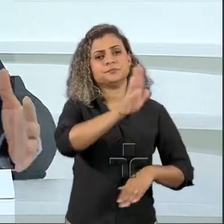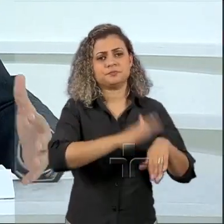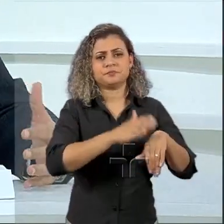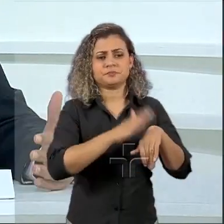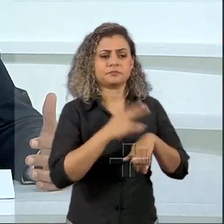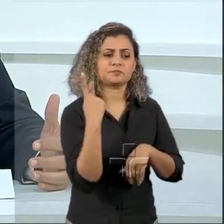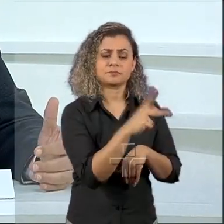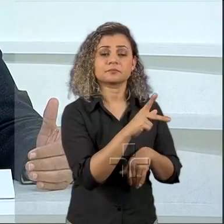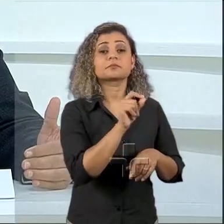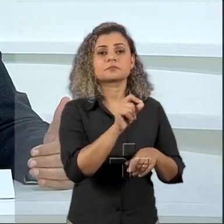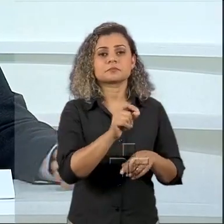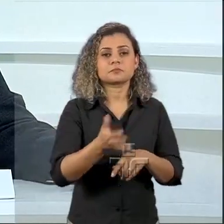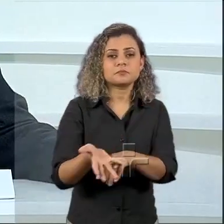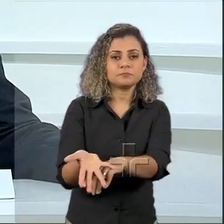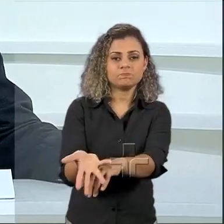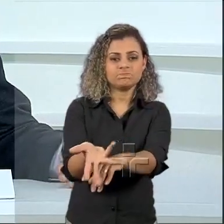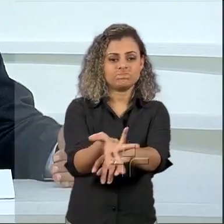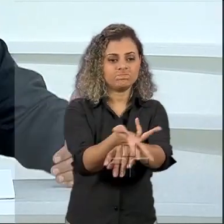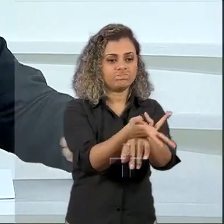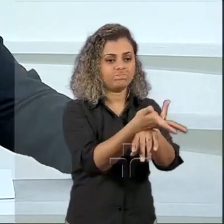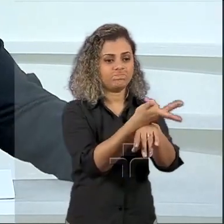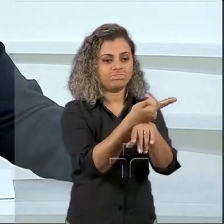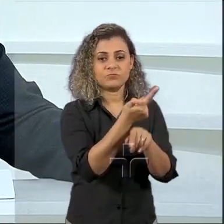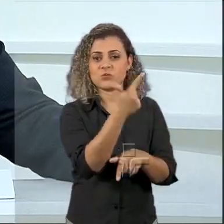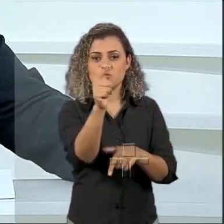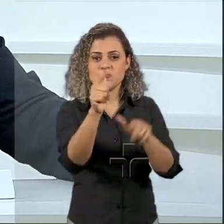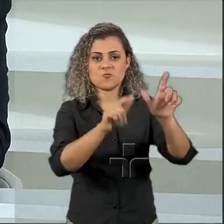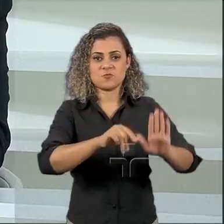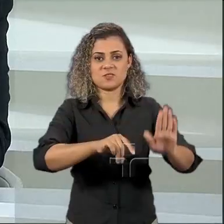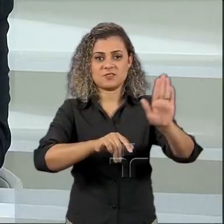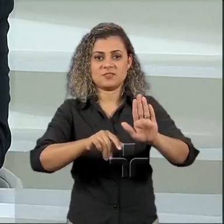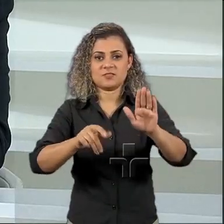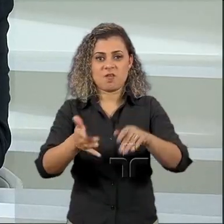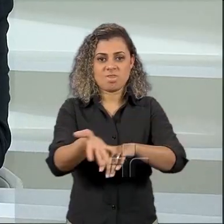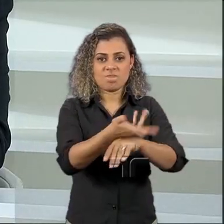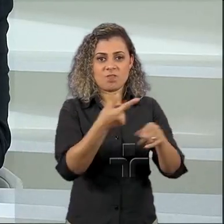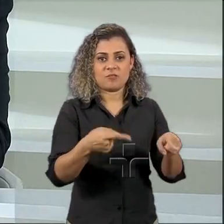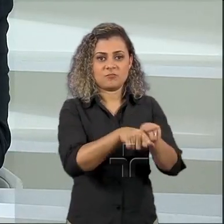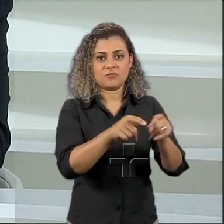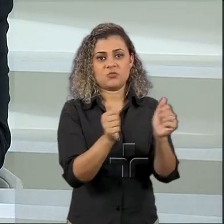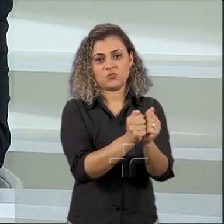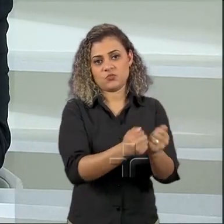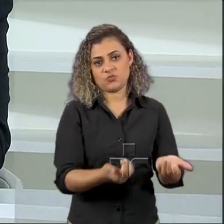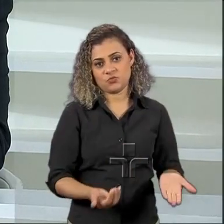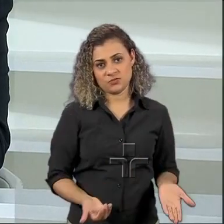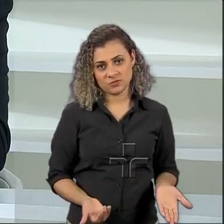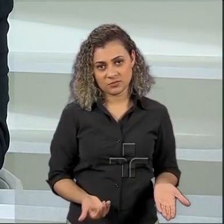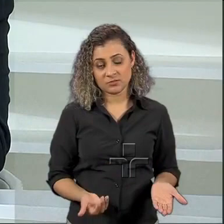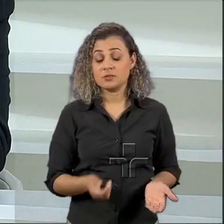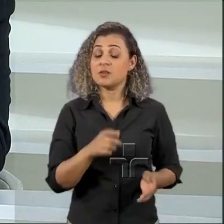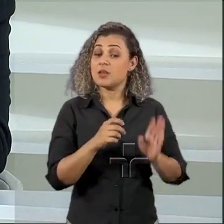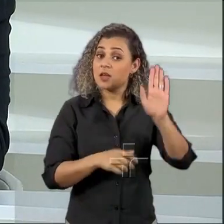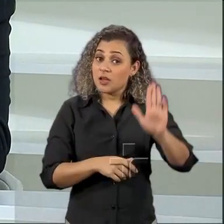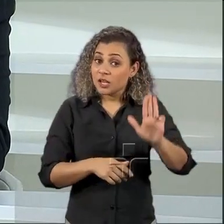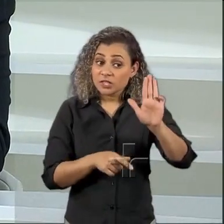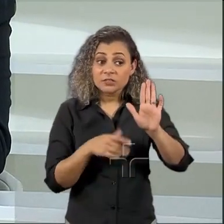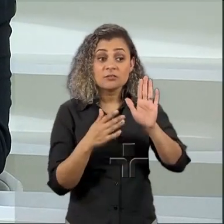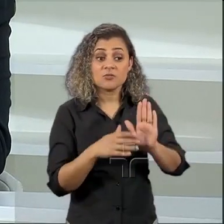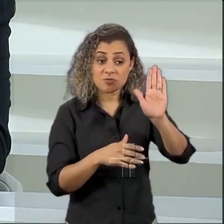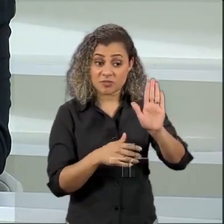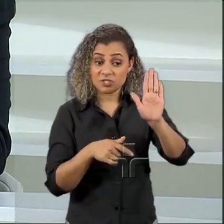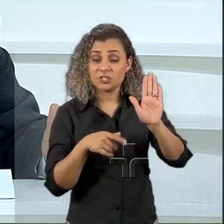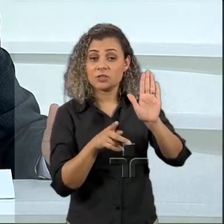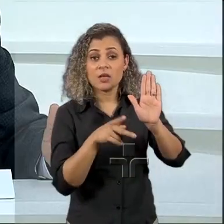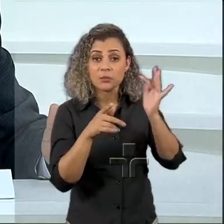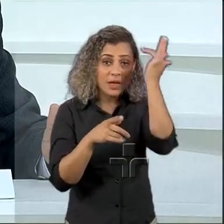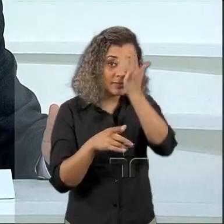que atrair todos os outros candidatos que foram Ele tem que ser o candidato de uma anti-Bolsonaro. frente Ele tem que democrática.